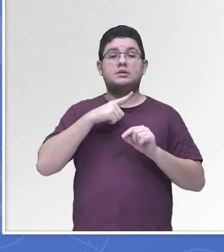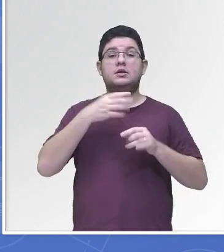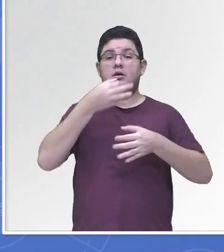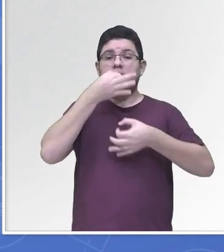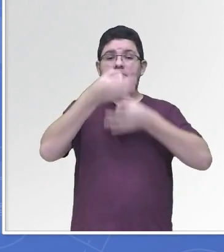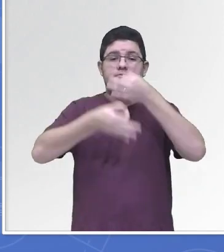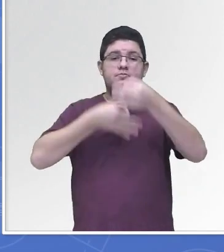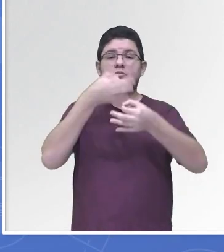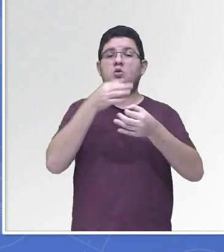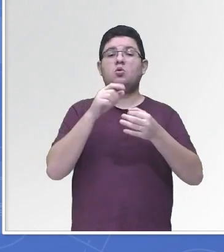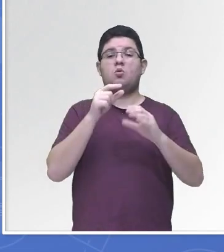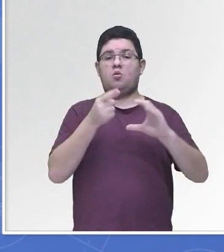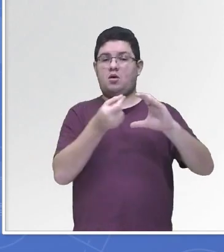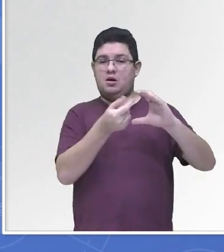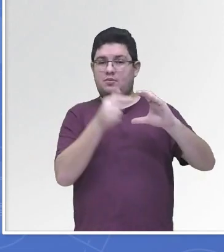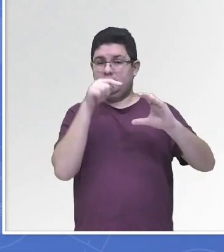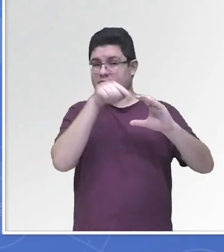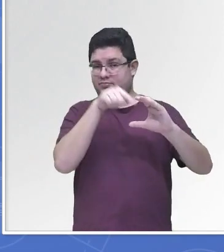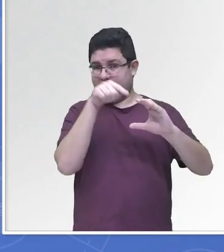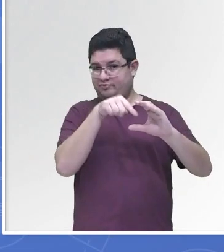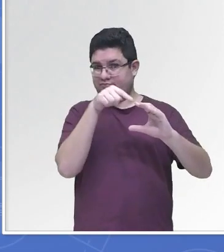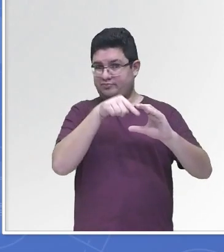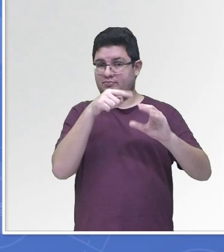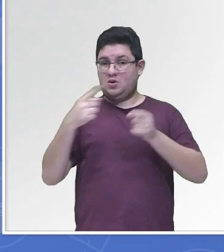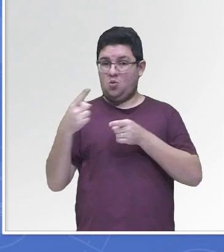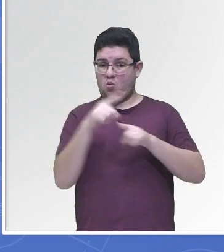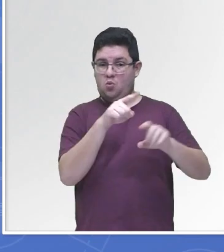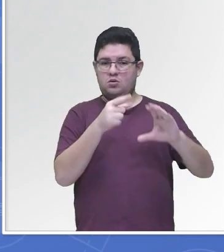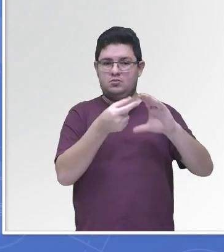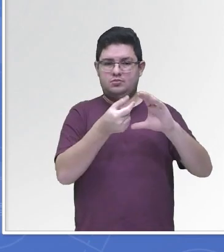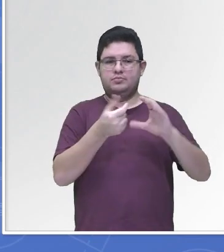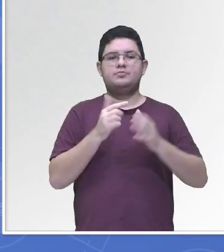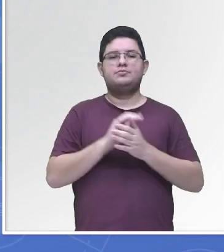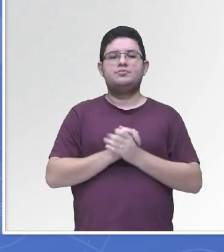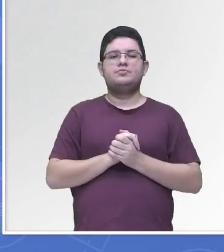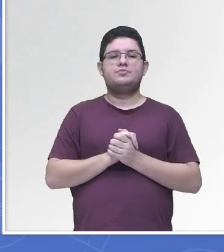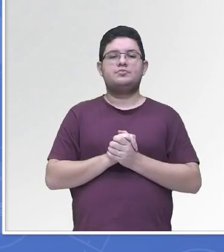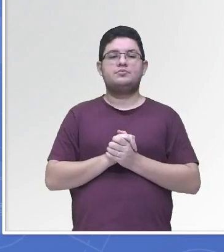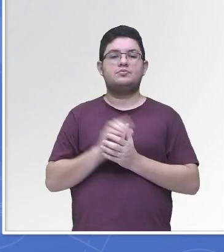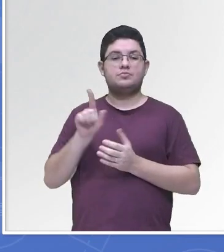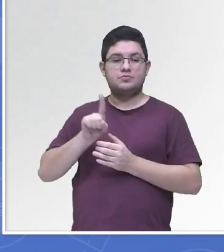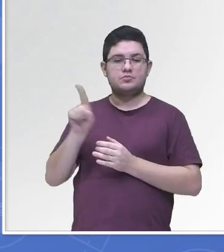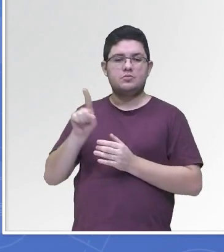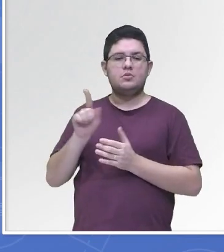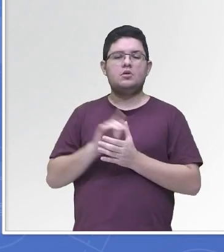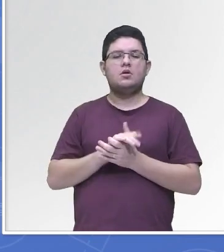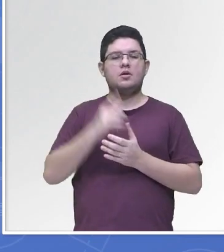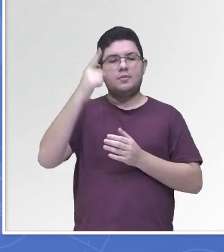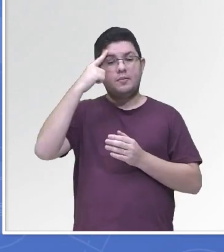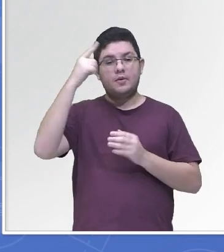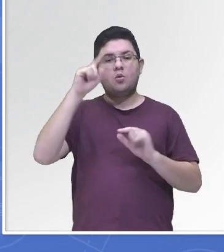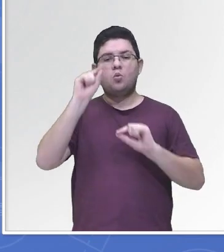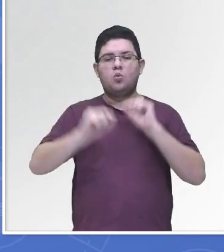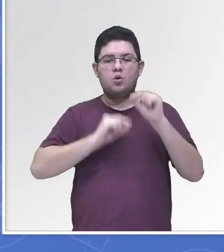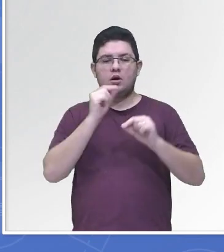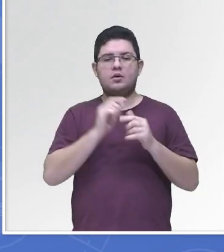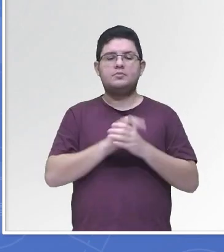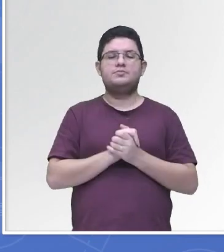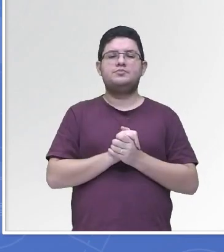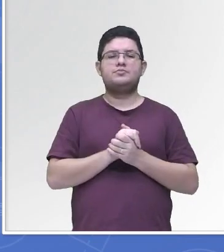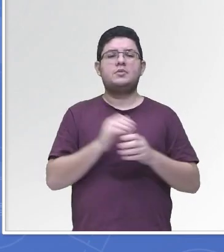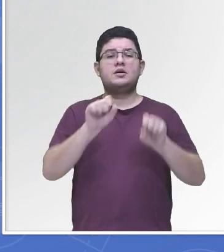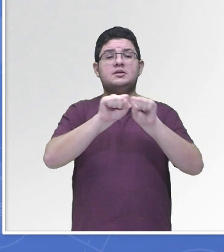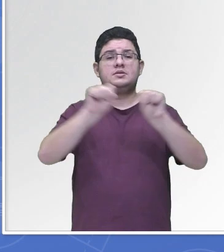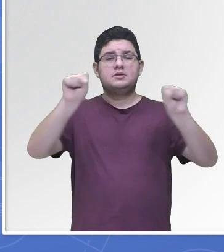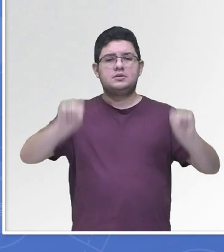capitalista. Vamos colocar aí para vocês verem essa ideia? Essa ideia é o seguinte, diz assim, olha: o que o sistema capitalista fez?